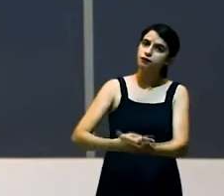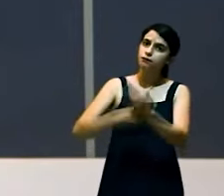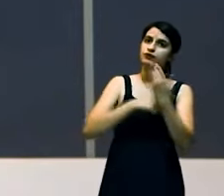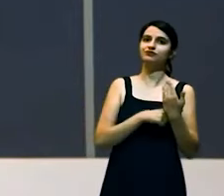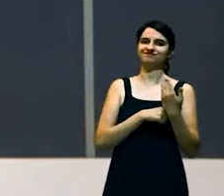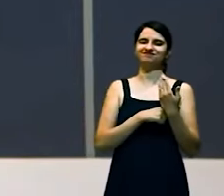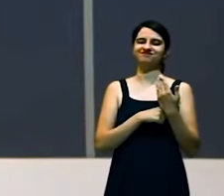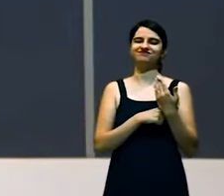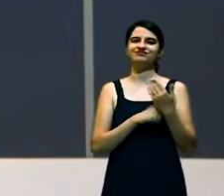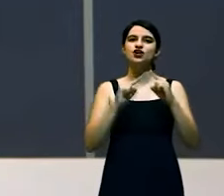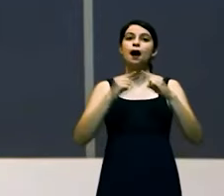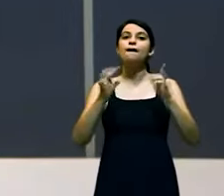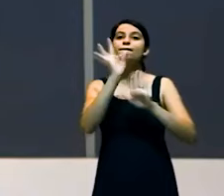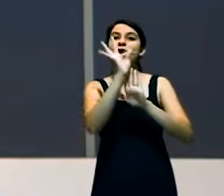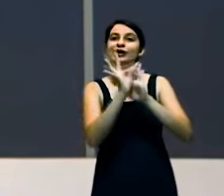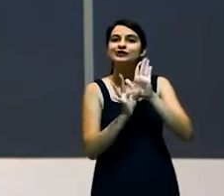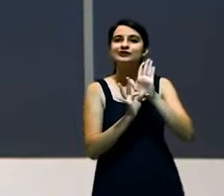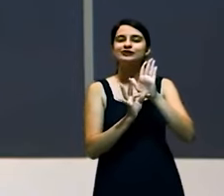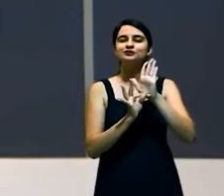E o texto